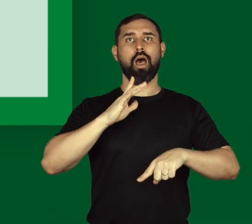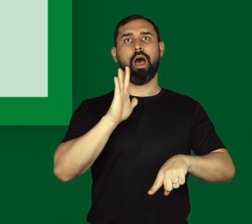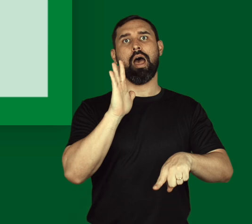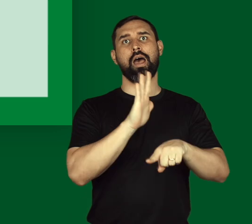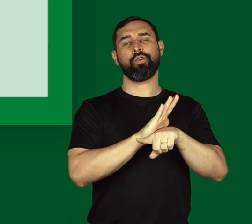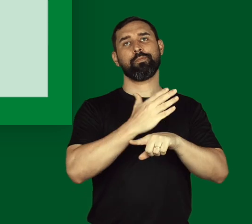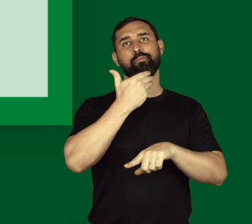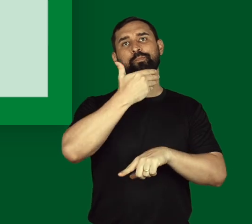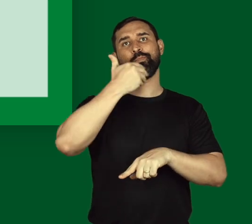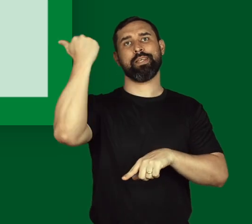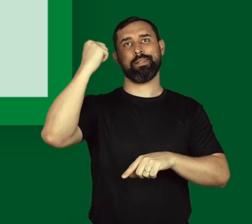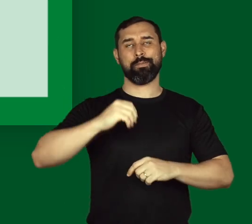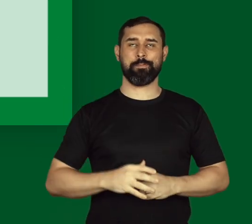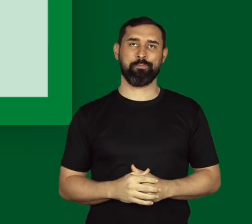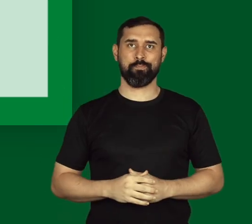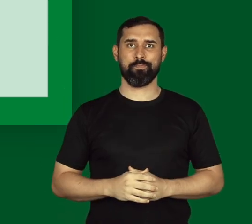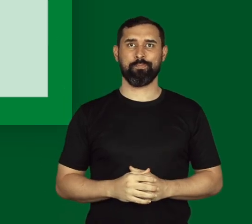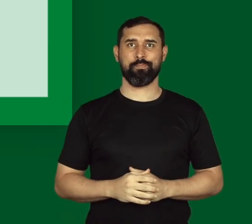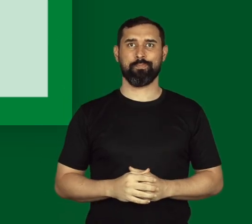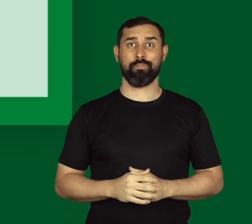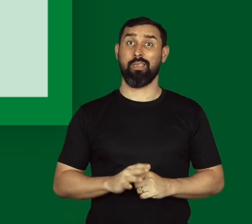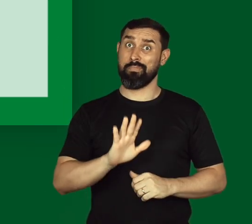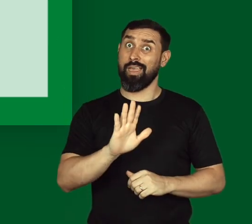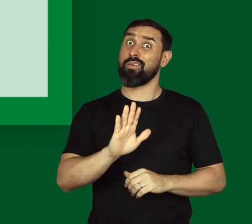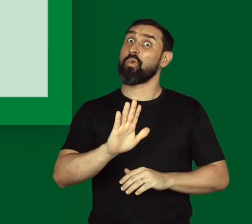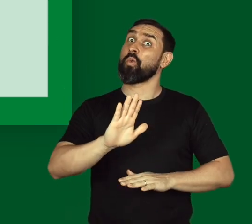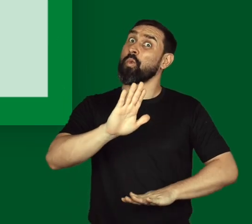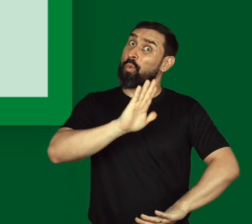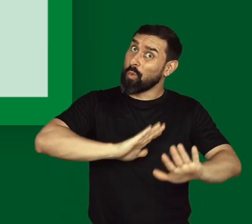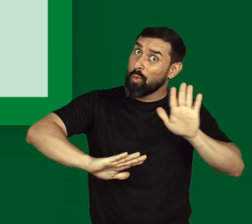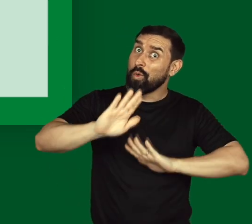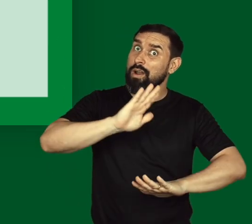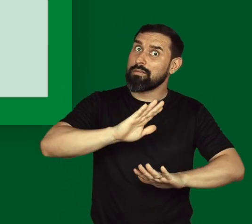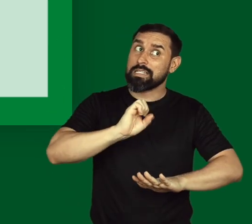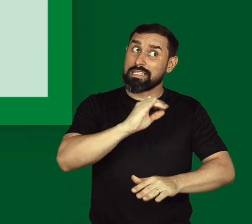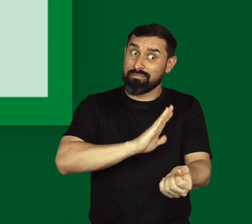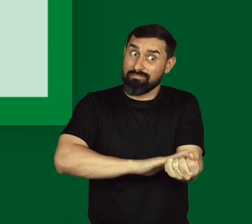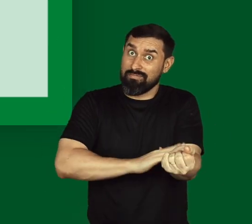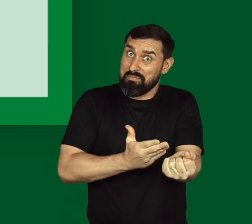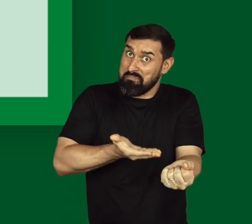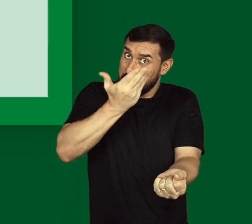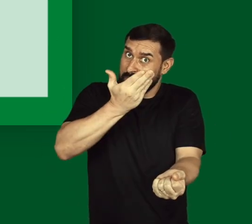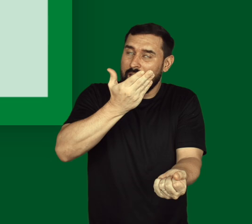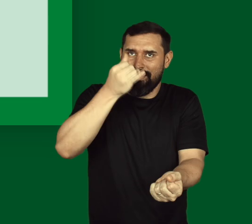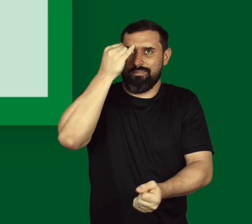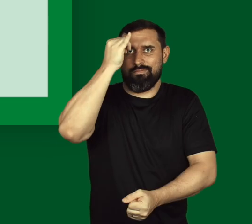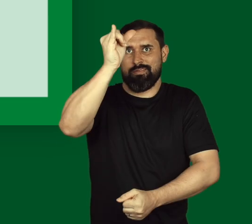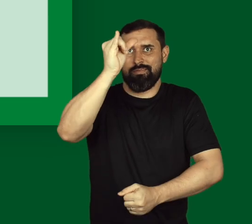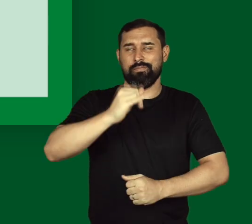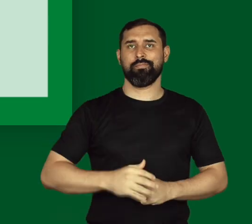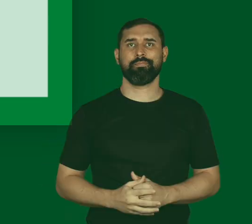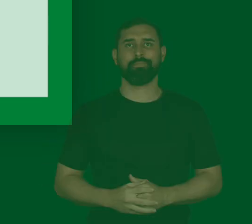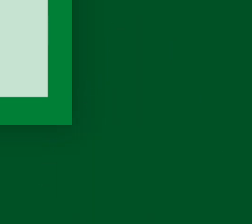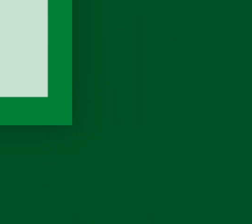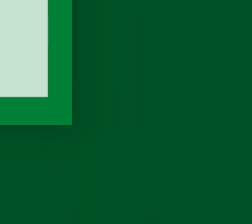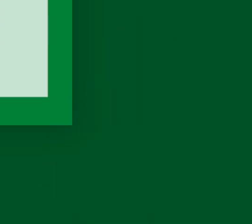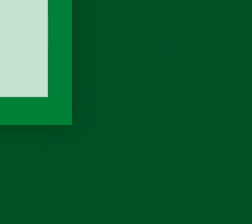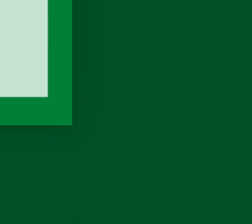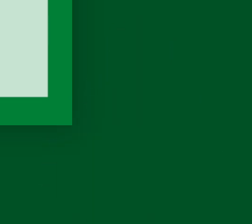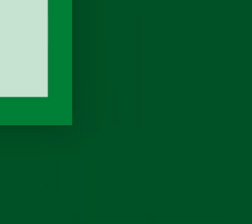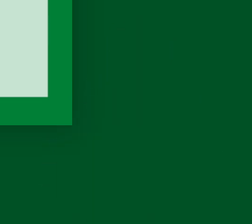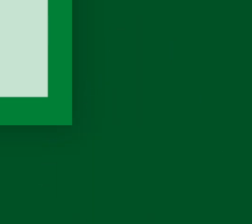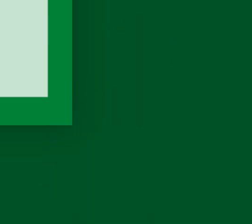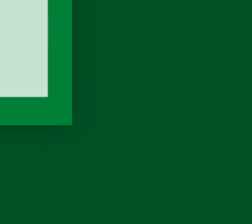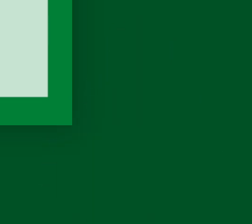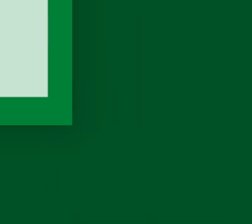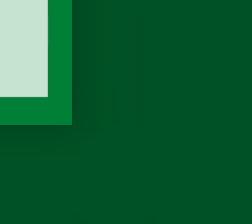droga ideal, só com aquela ressalva que a gente já falou, né? Dependendo se não tiver hipotensão. Então, quais são... o